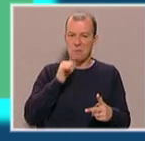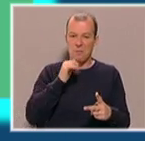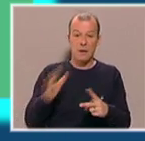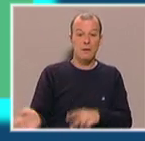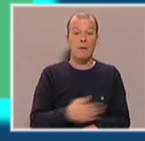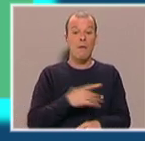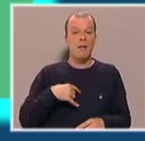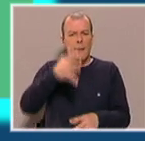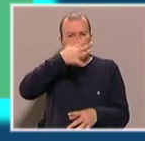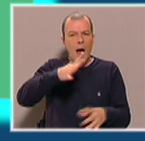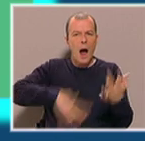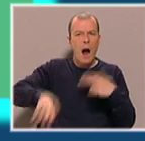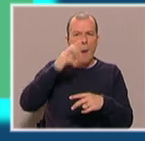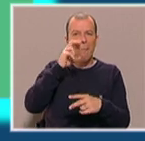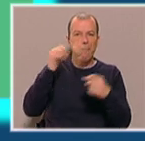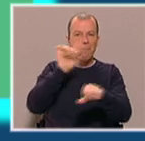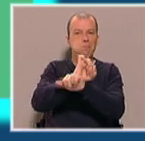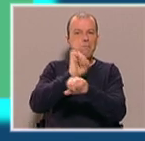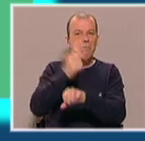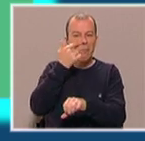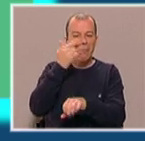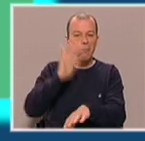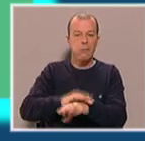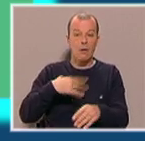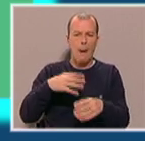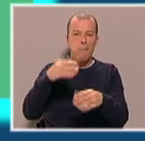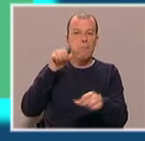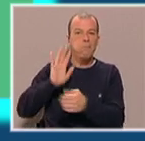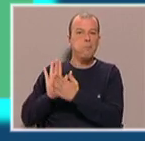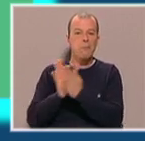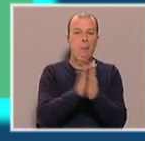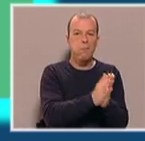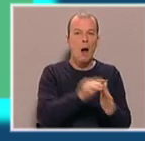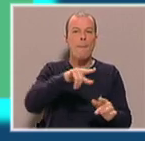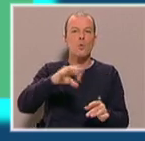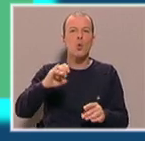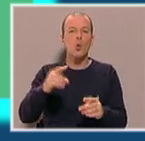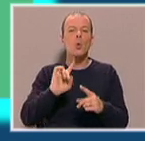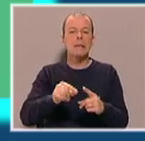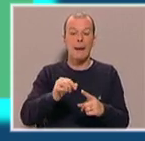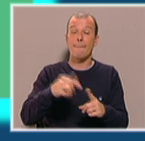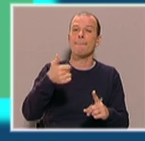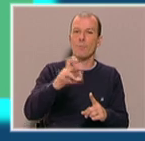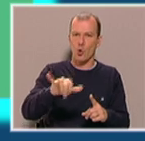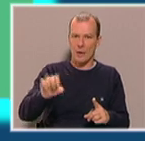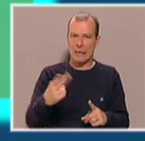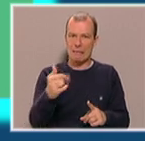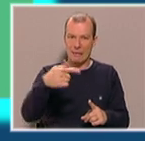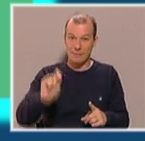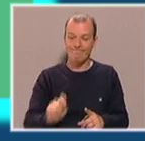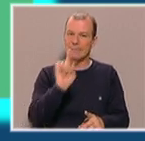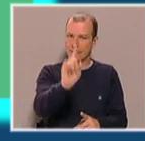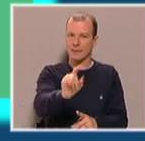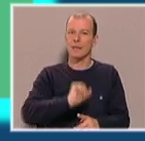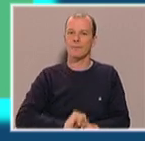A inflamação das vias aéreas que ficam obstruídas pela acumulação no muco, estamos aqui a referir-nos à bronquite. Também